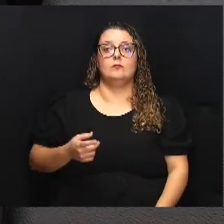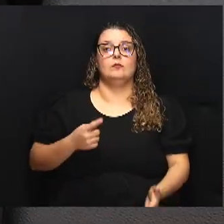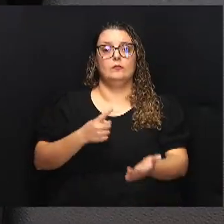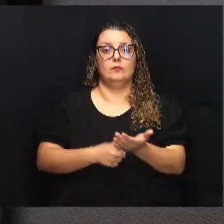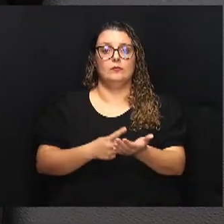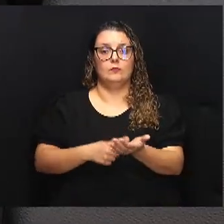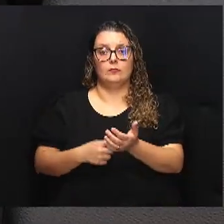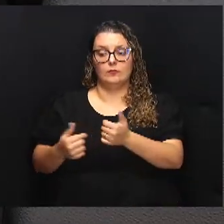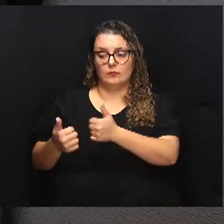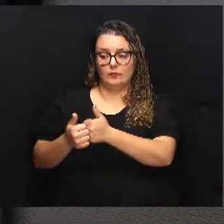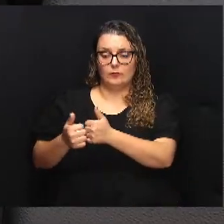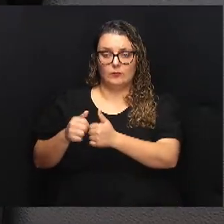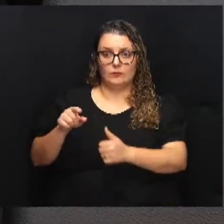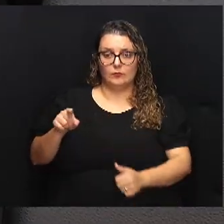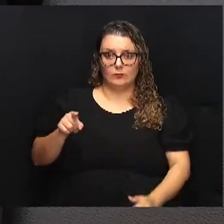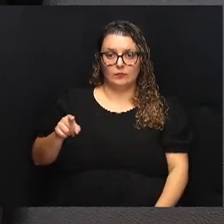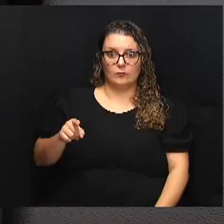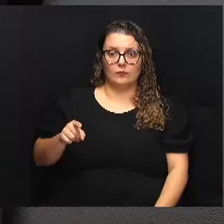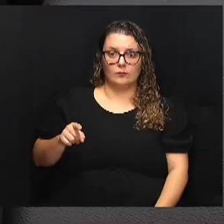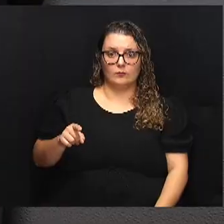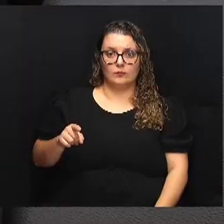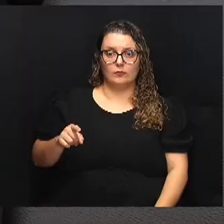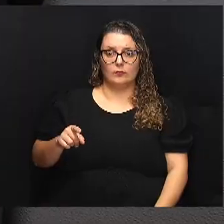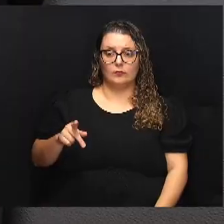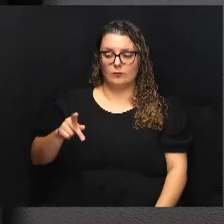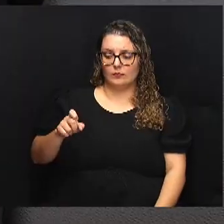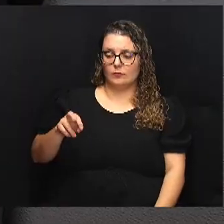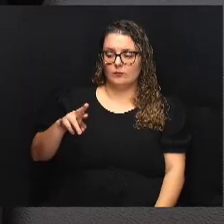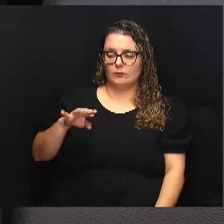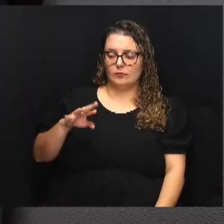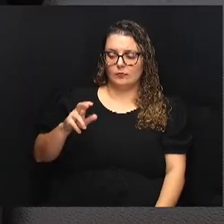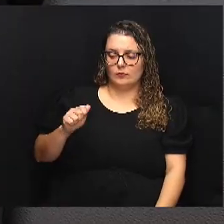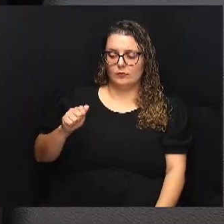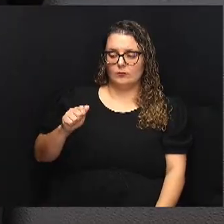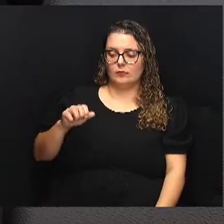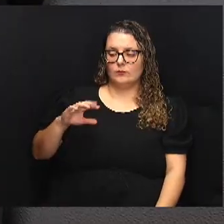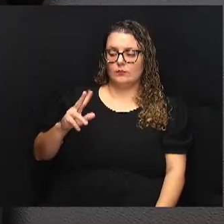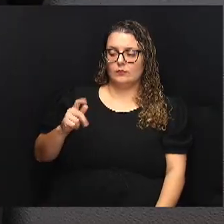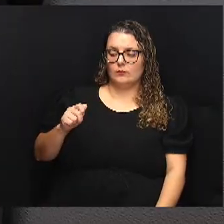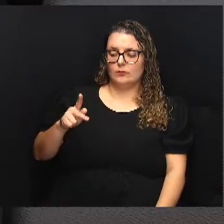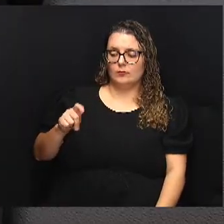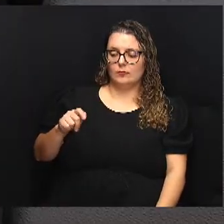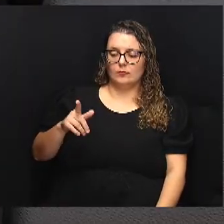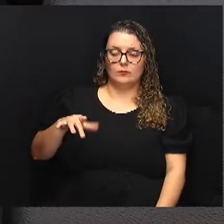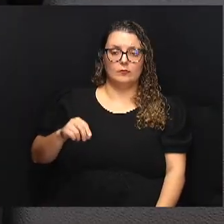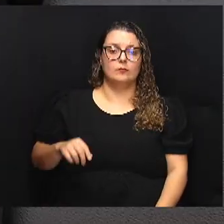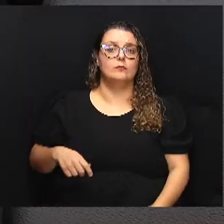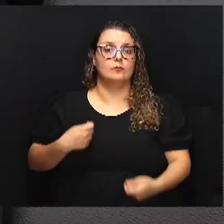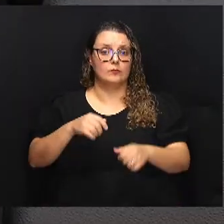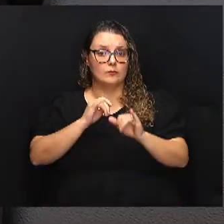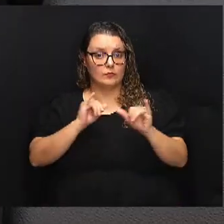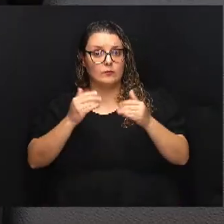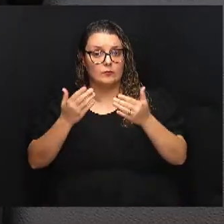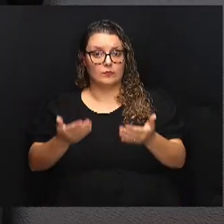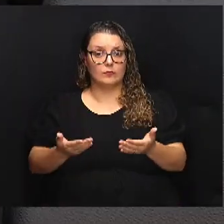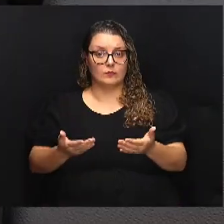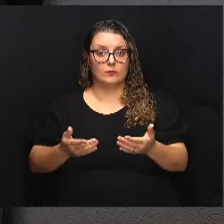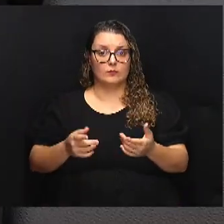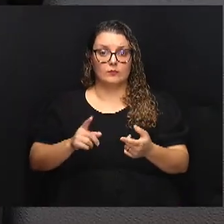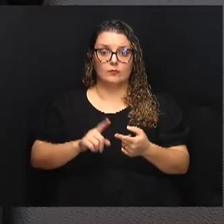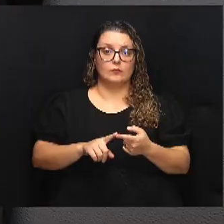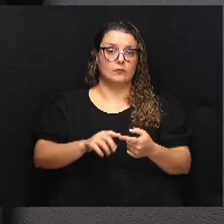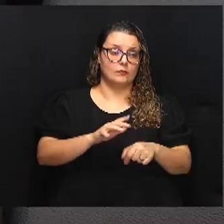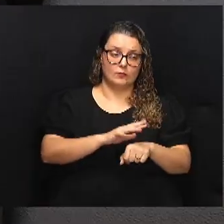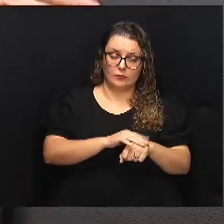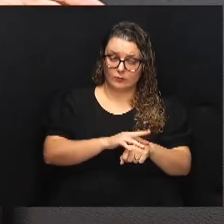perto da Pedreira do Chapadão. Então você vai lá, nós vamos divulgar também mais isso. Questão de raiva não tem na